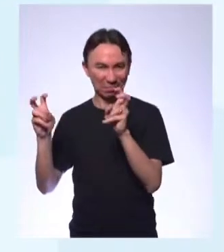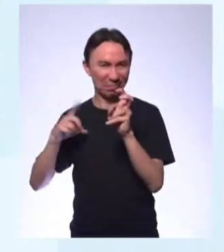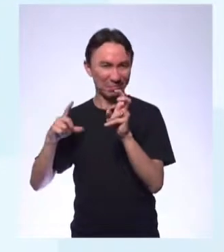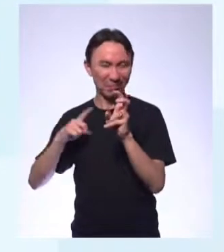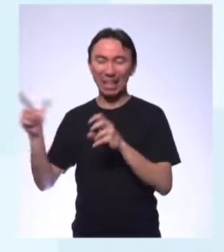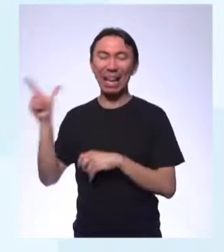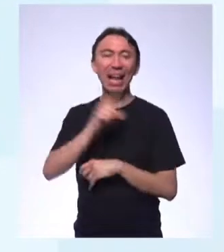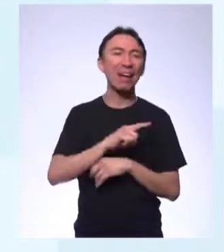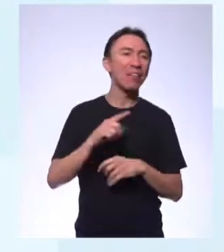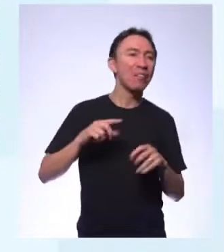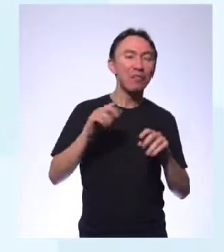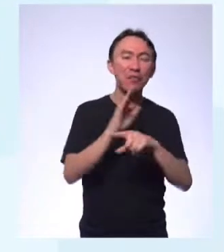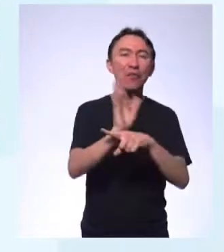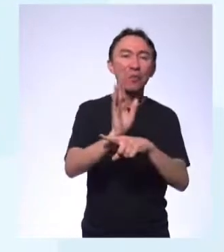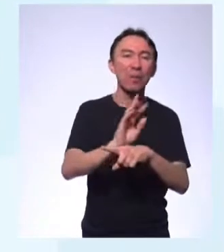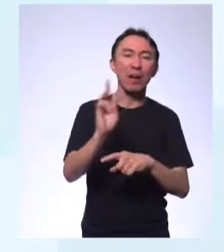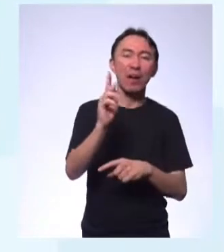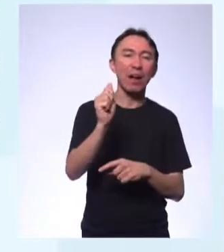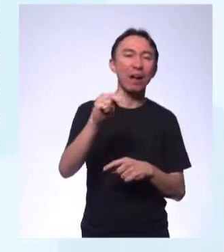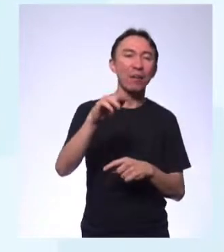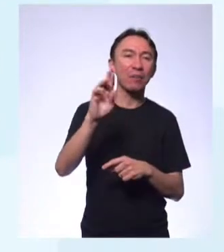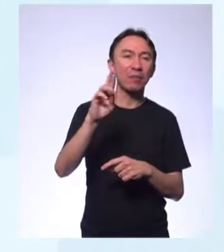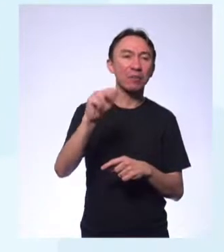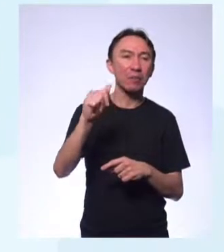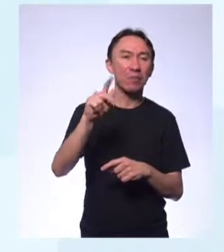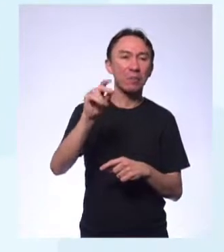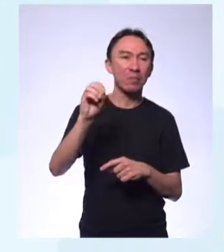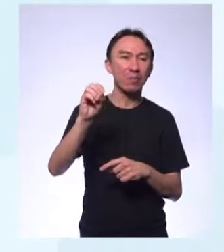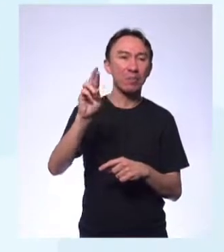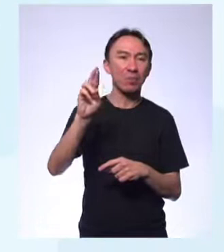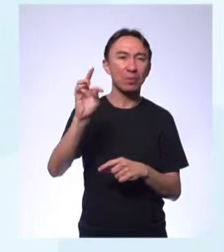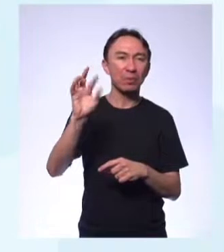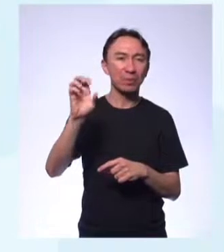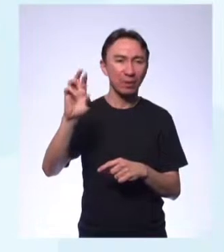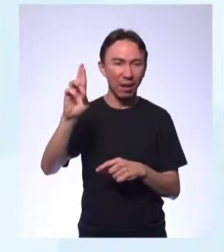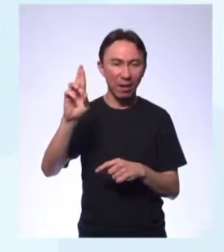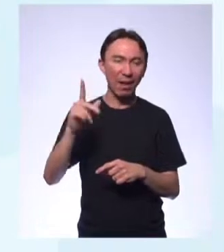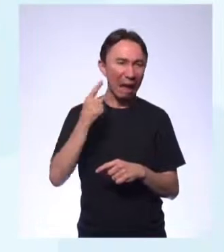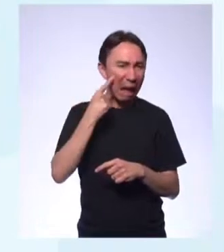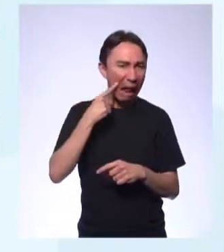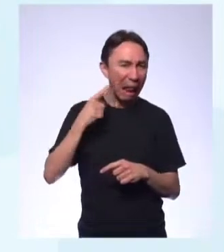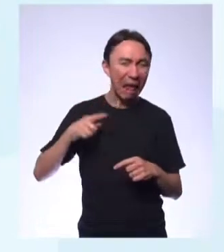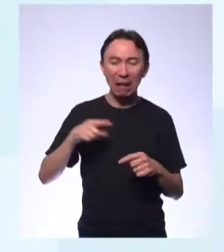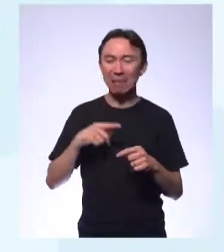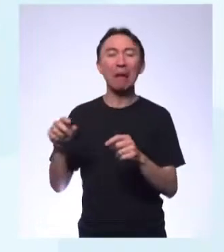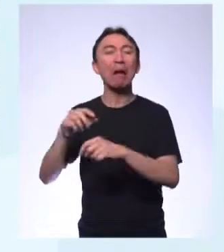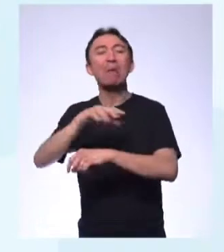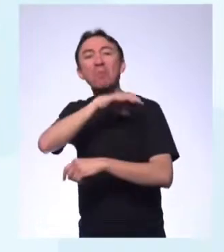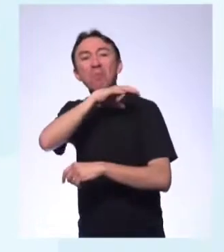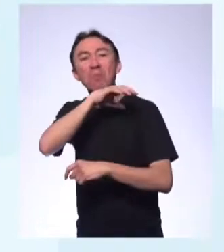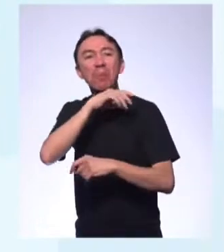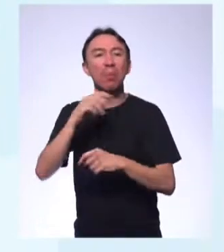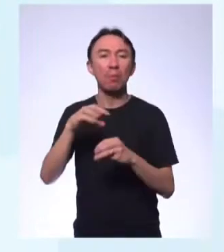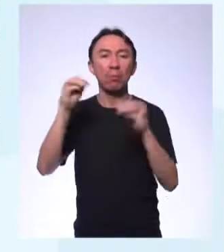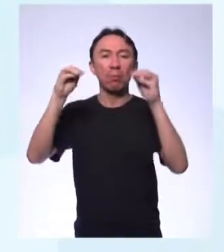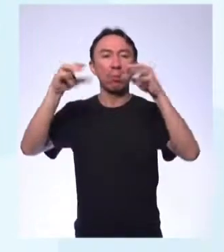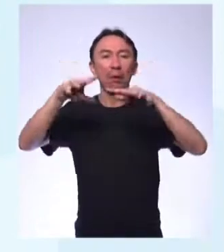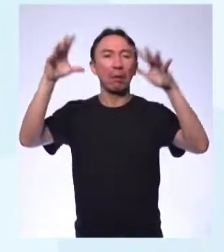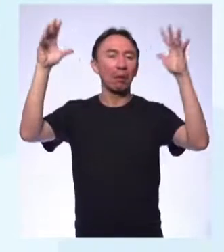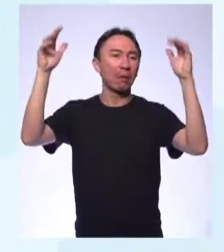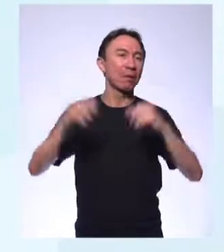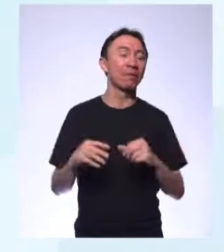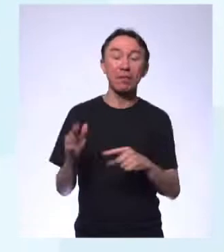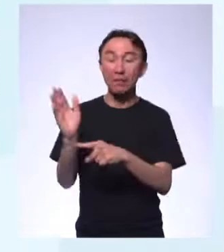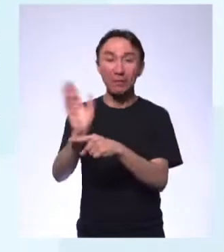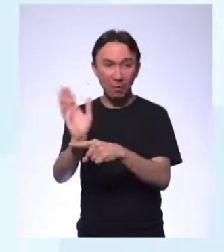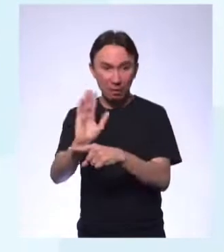pelos bruxos em Hogwarts como material de estudo sobre criaturas mágicas. No filme, o autor do livro